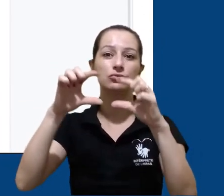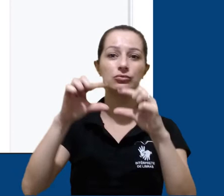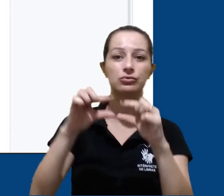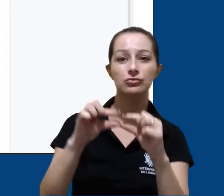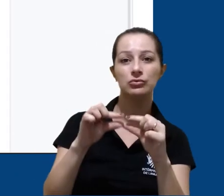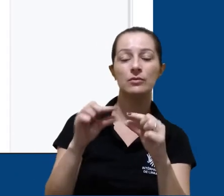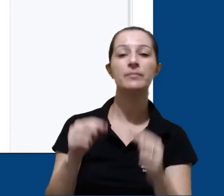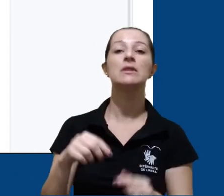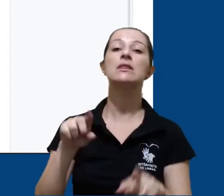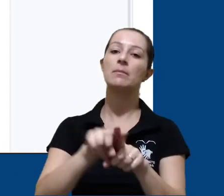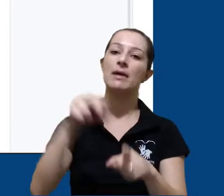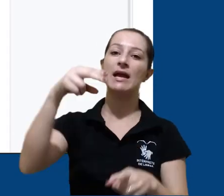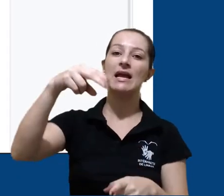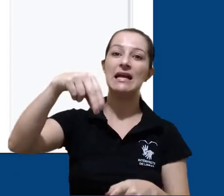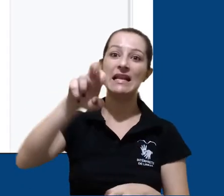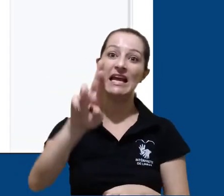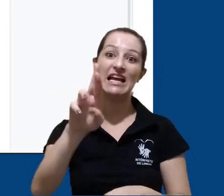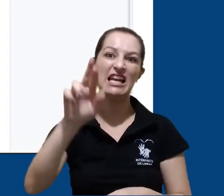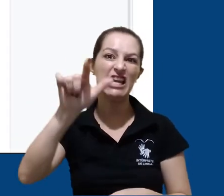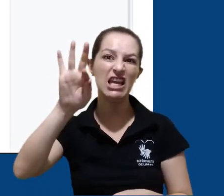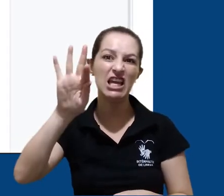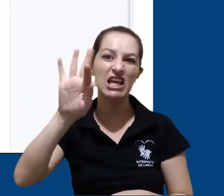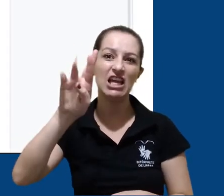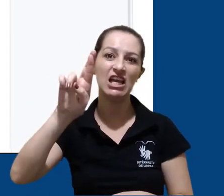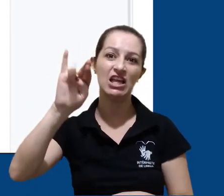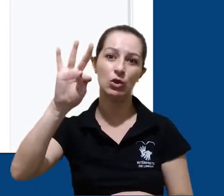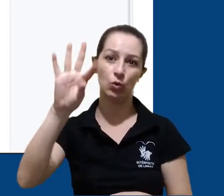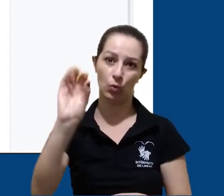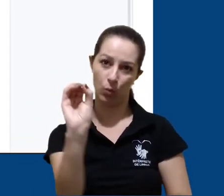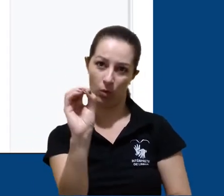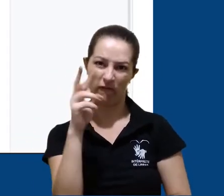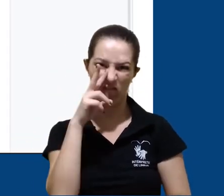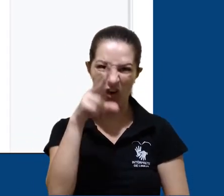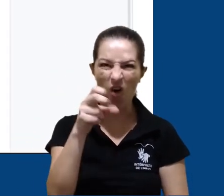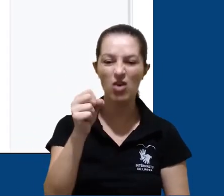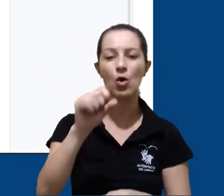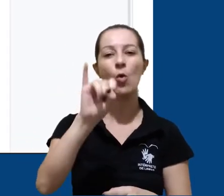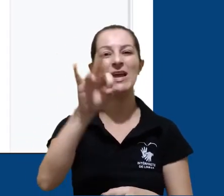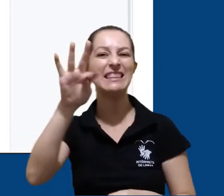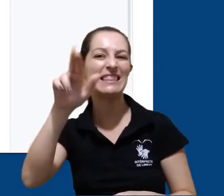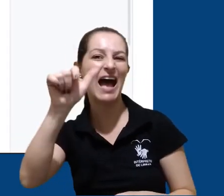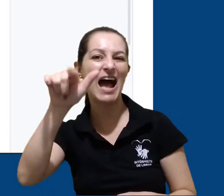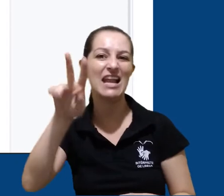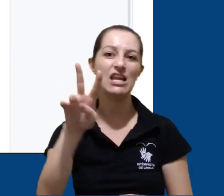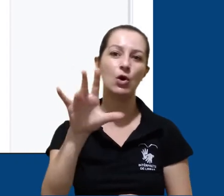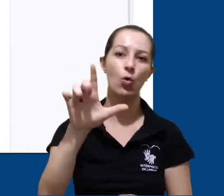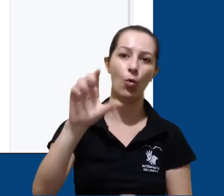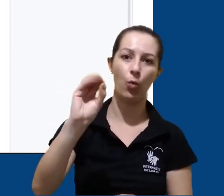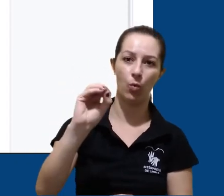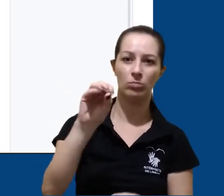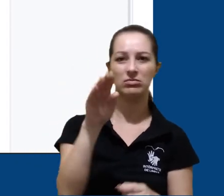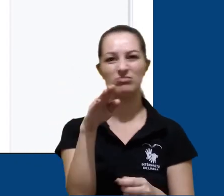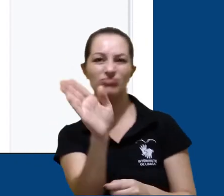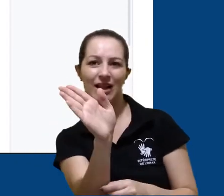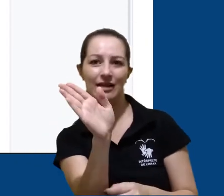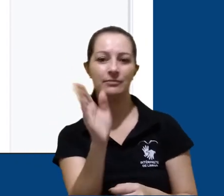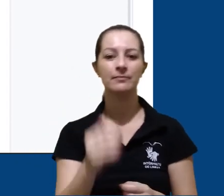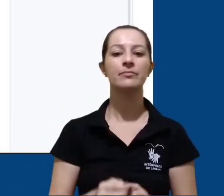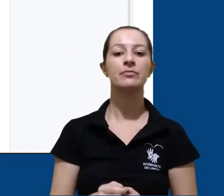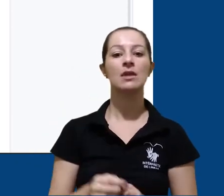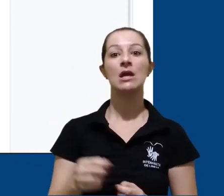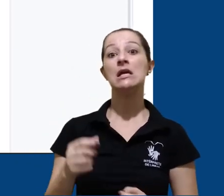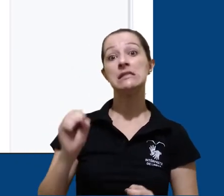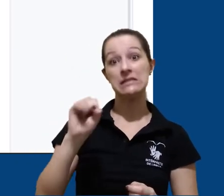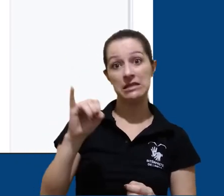também formatá-lo como itálico e sublinhado podemos alterar também a cor e casa a gente queira dar um